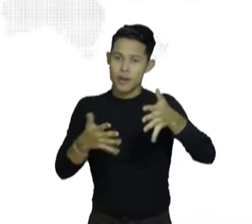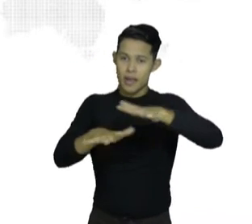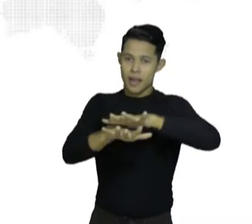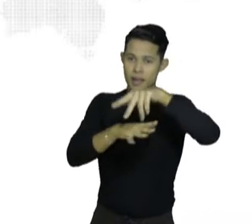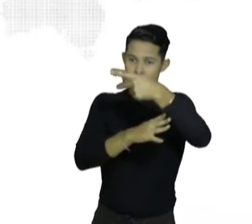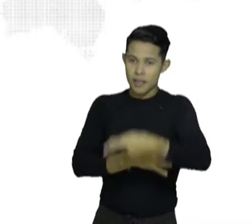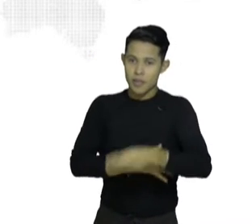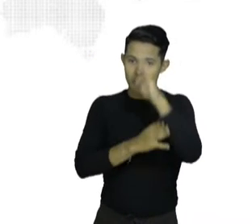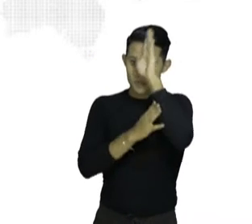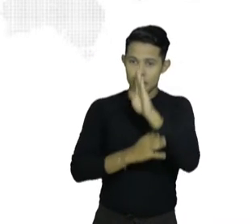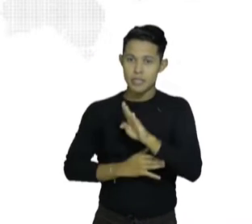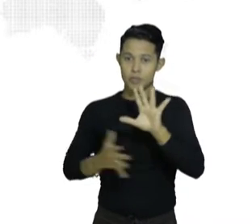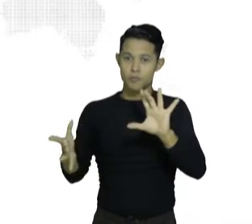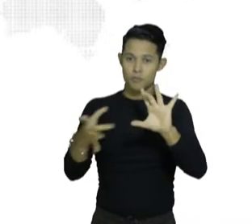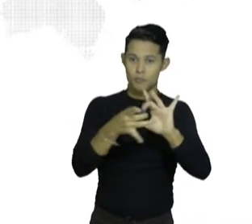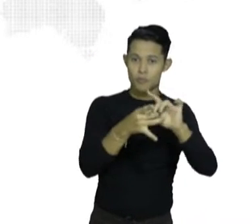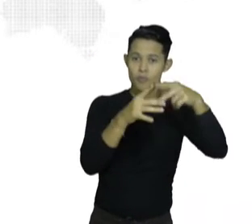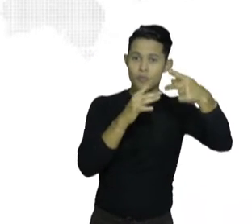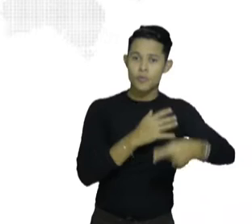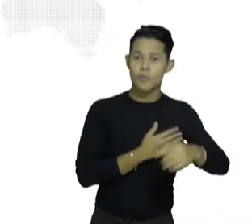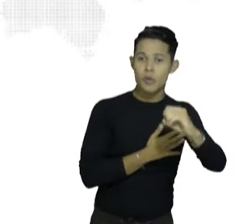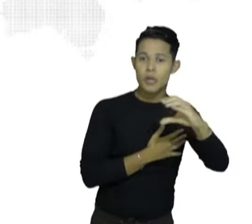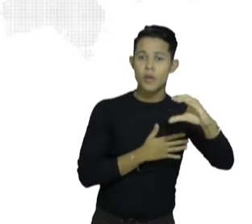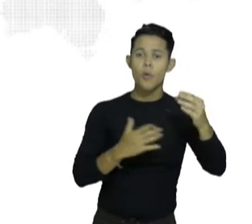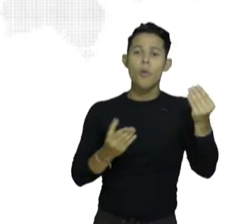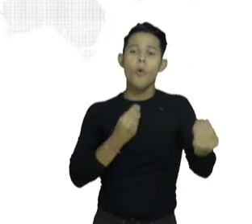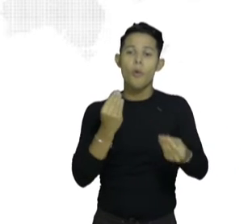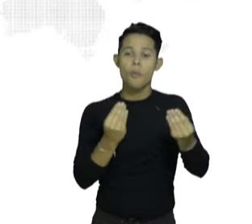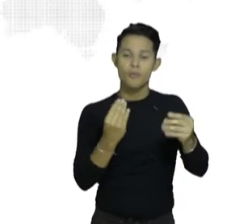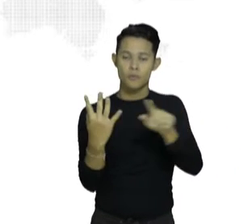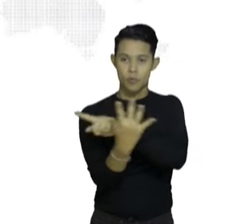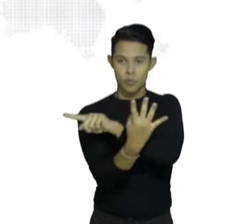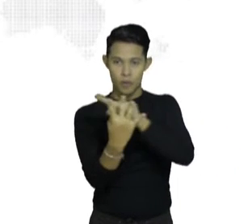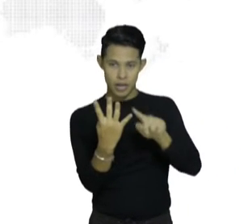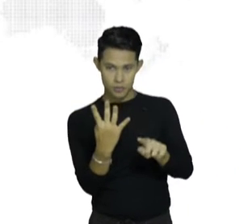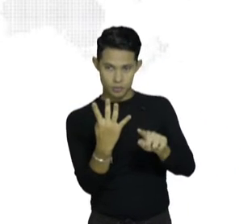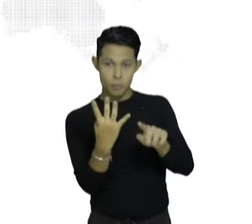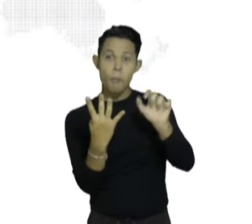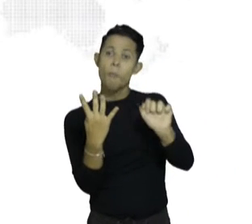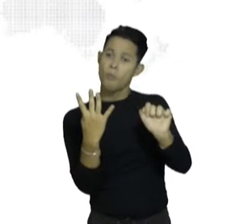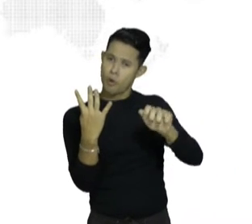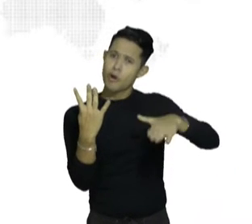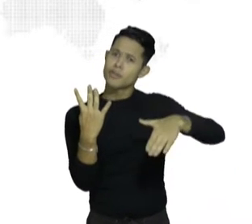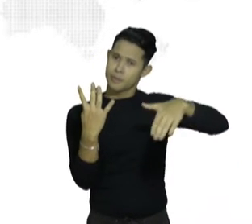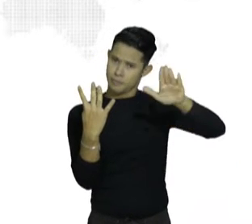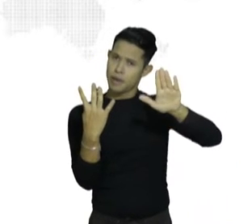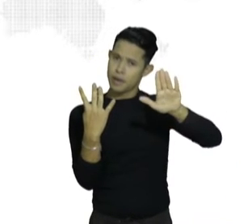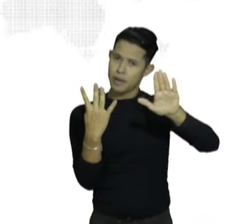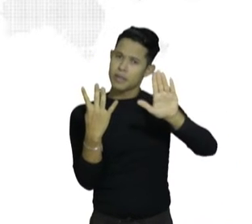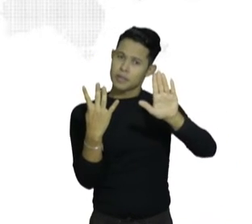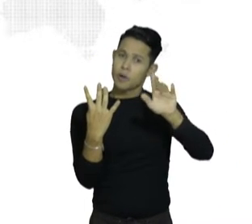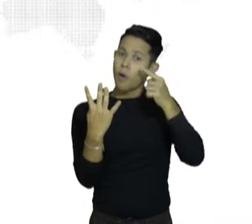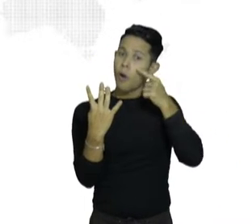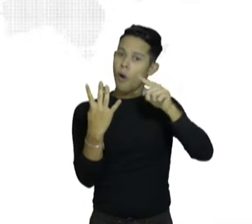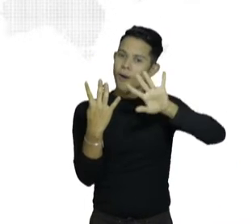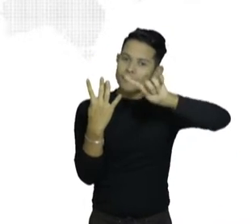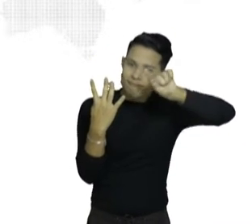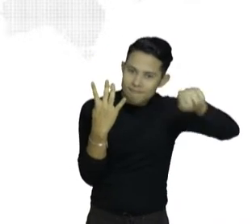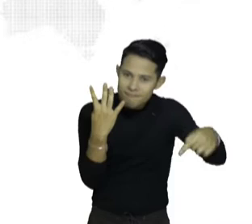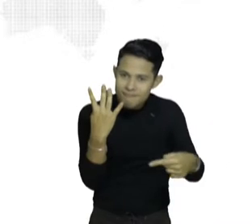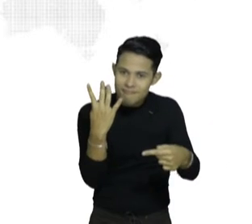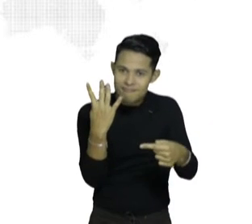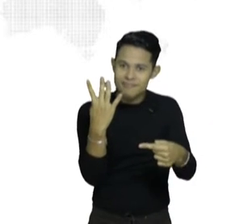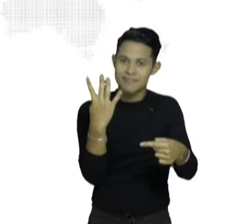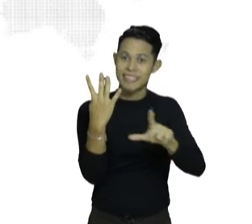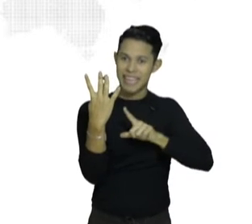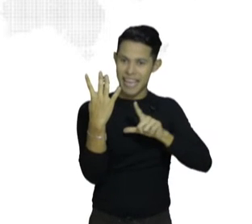e de Santa Catarina quatro pontos né poderiam ser mais Inclusive eu coloquei um observação lá eh